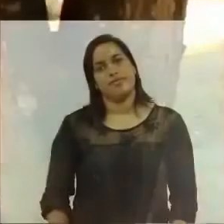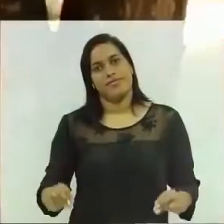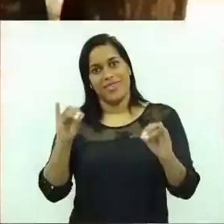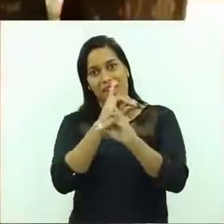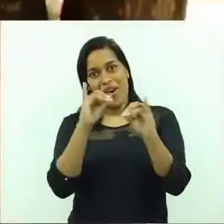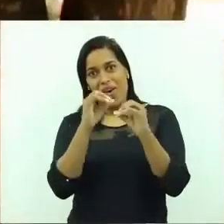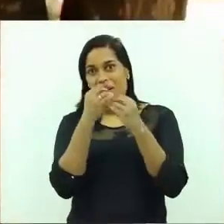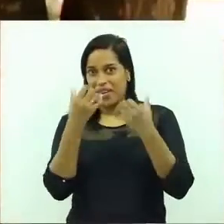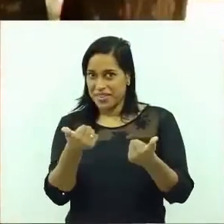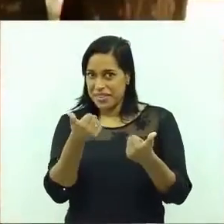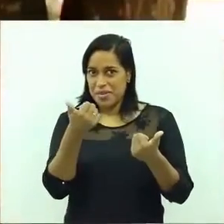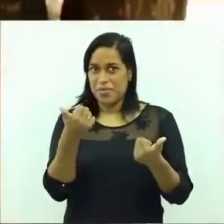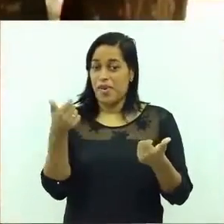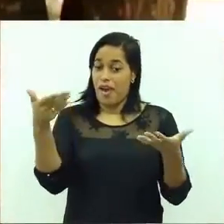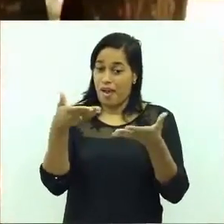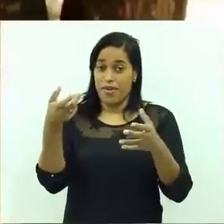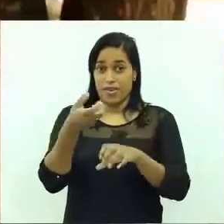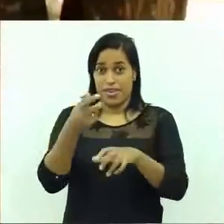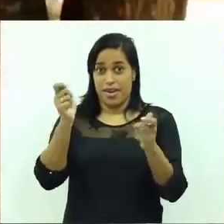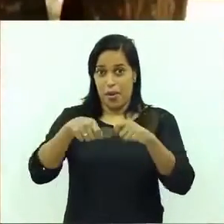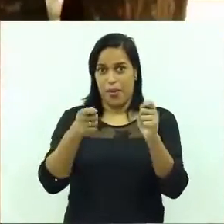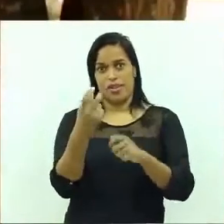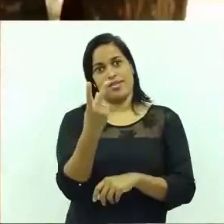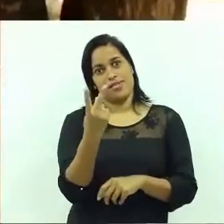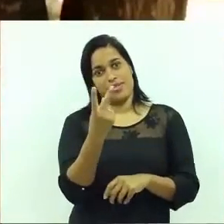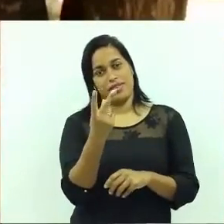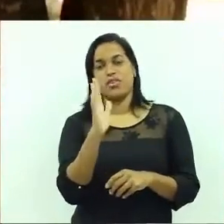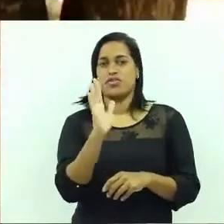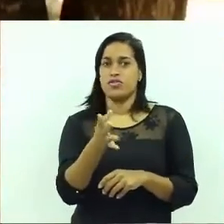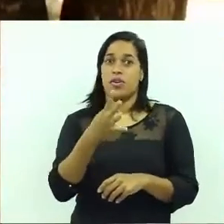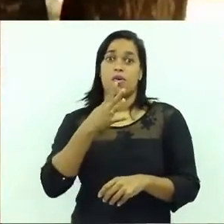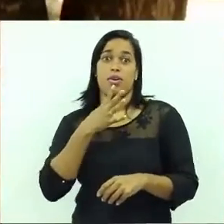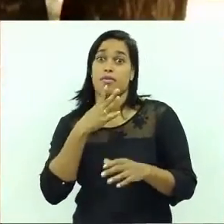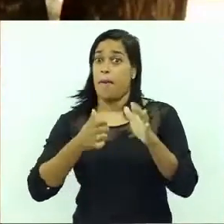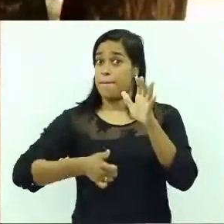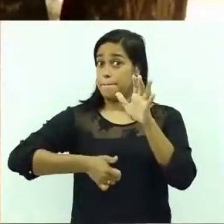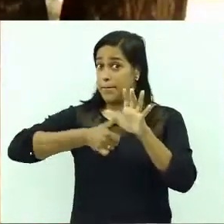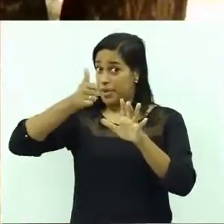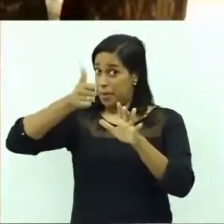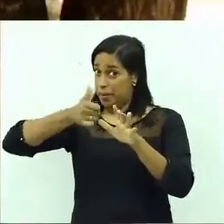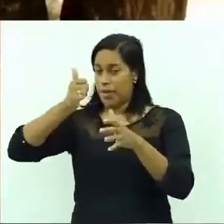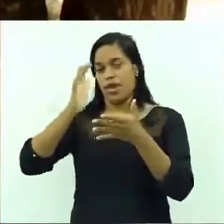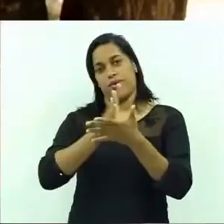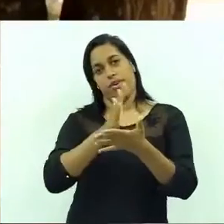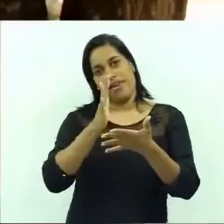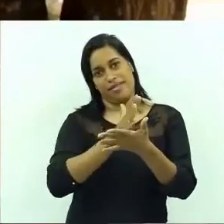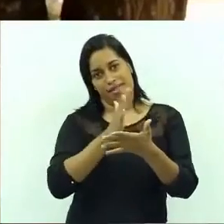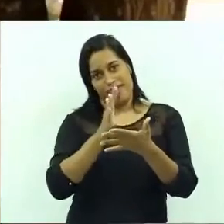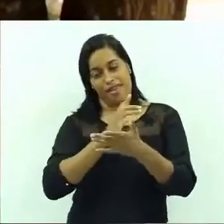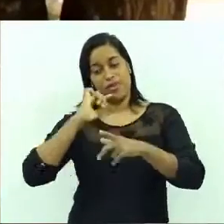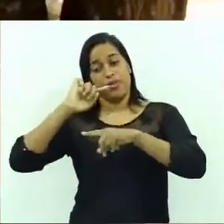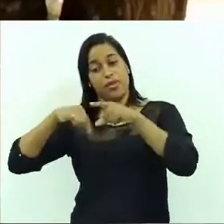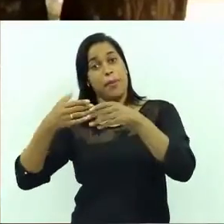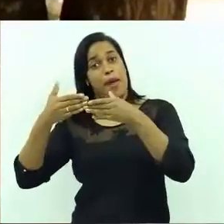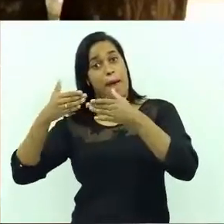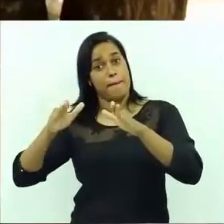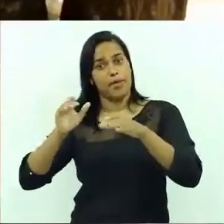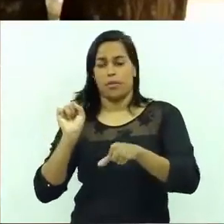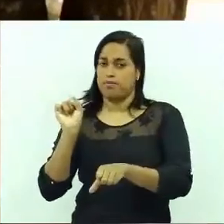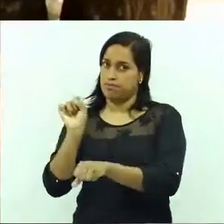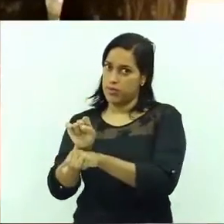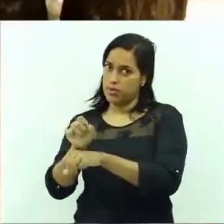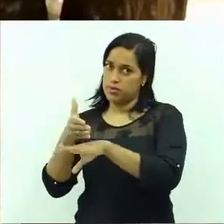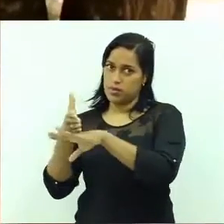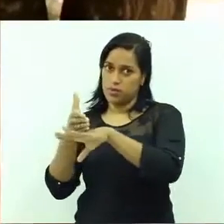Olá pessoal, estamos aqui de novo para a semana 2. Como vocês já conheceram a dinâmica, primeiro comecem pelo caderno. Se vocês ainda não abriram o caderno, dá uma pausa